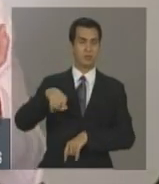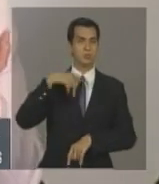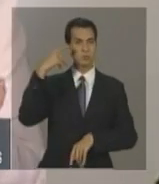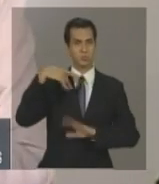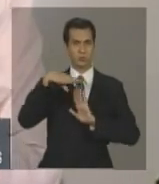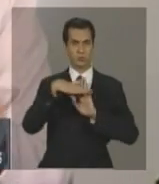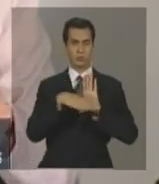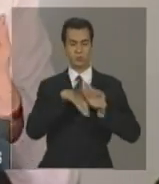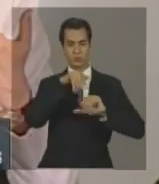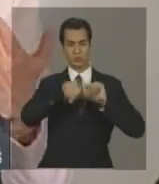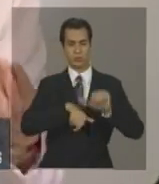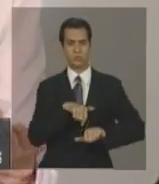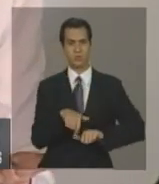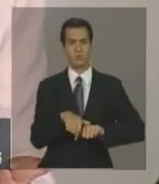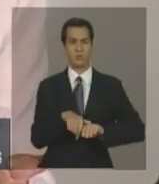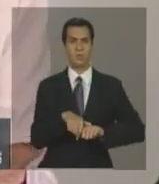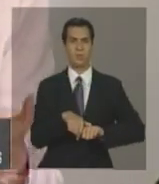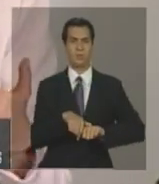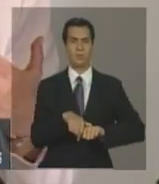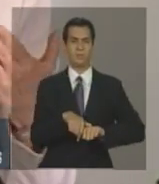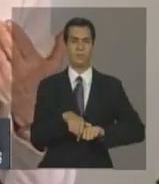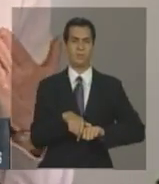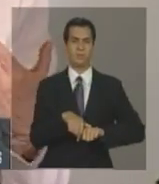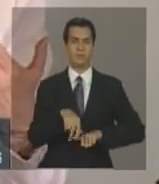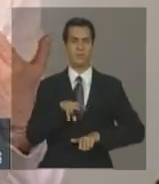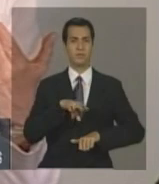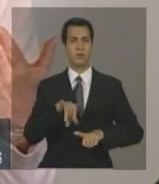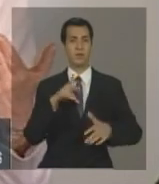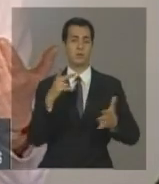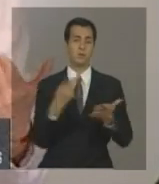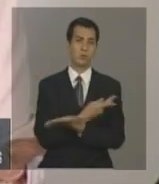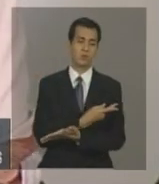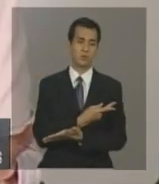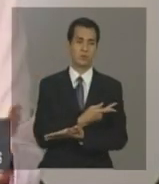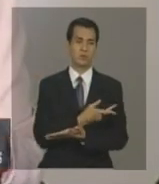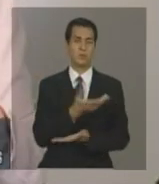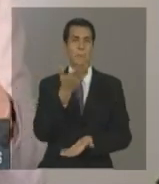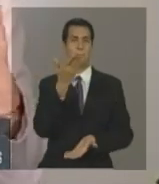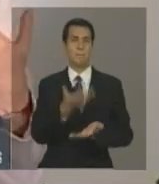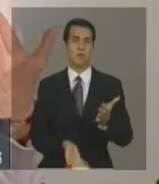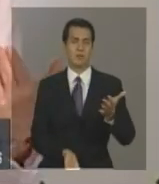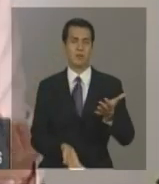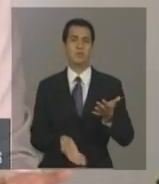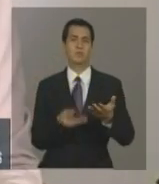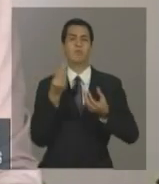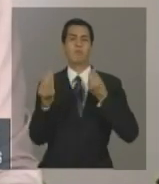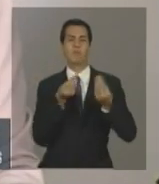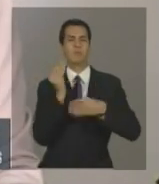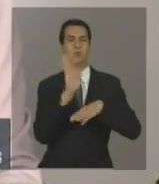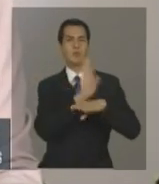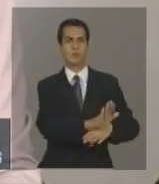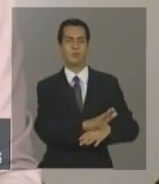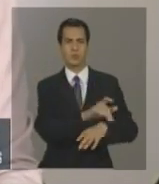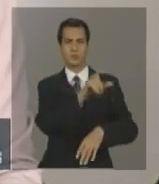que colocarão em circunstâncias de não atendimento,